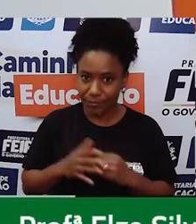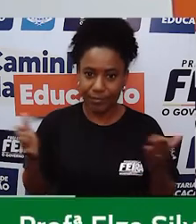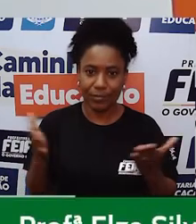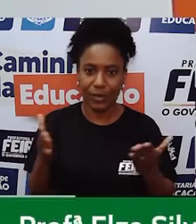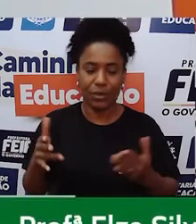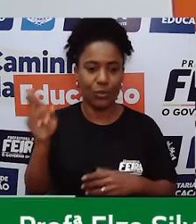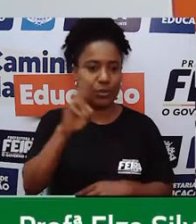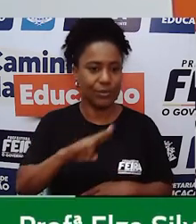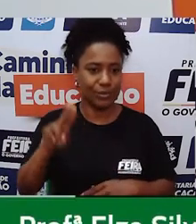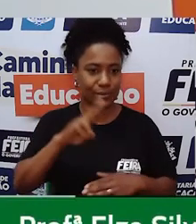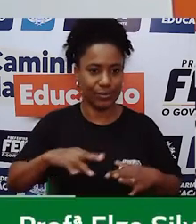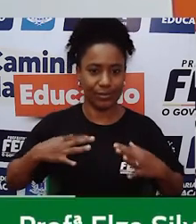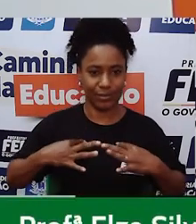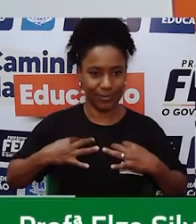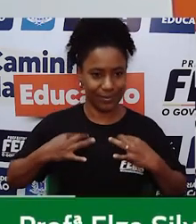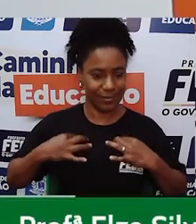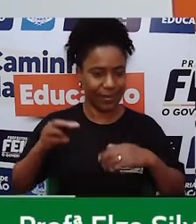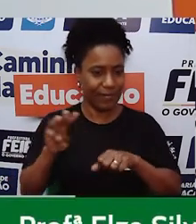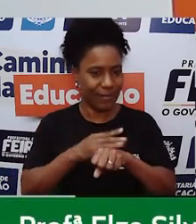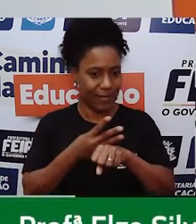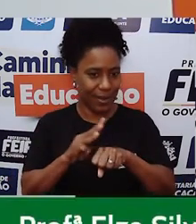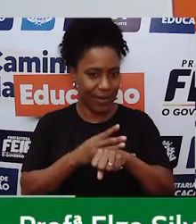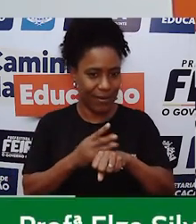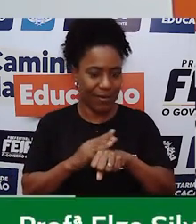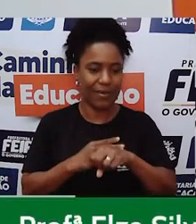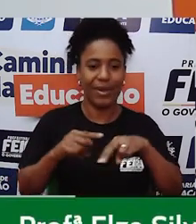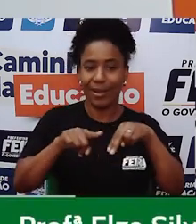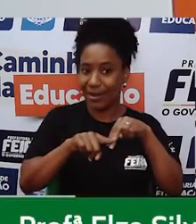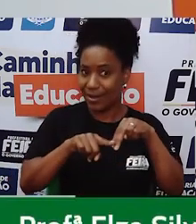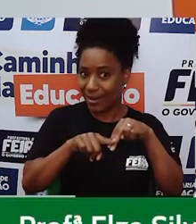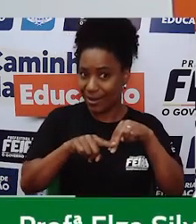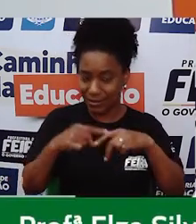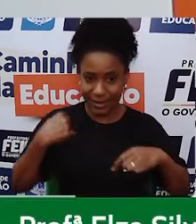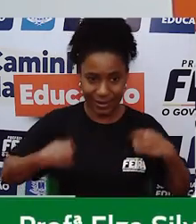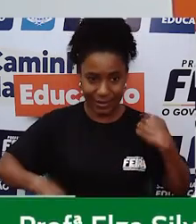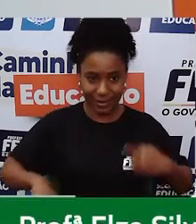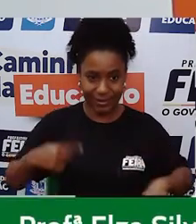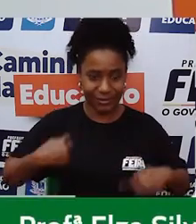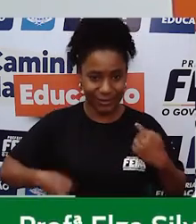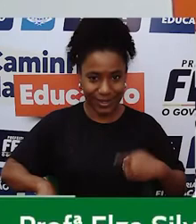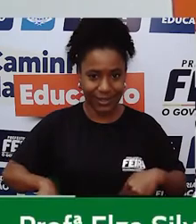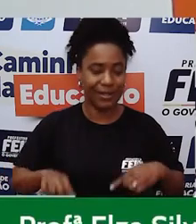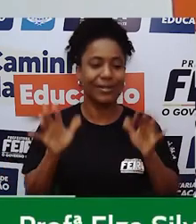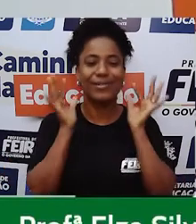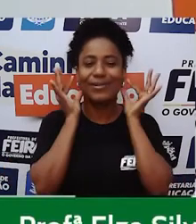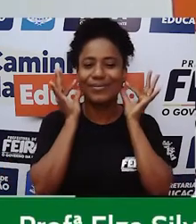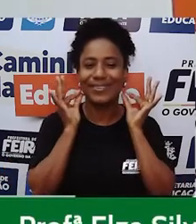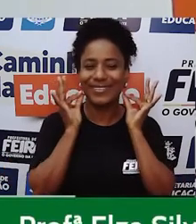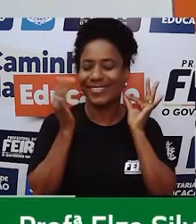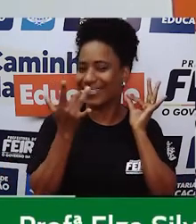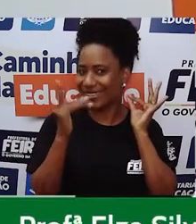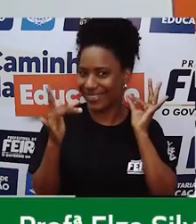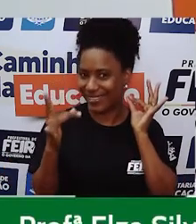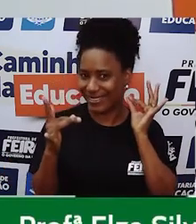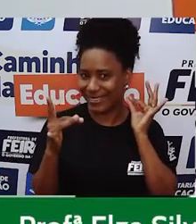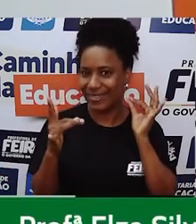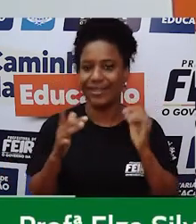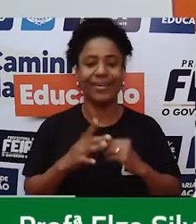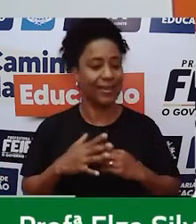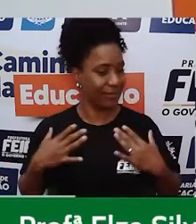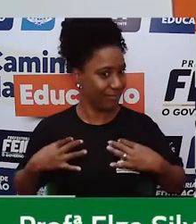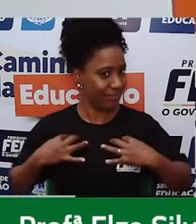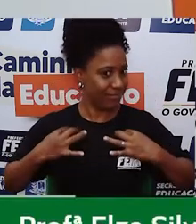uma blusa de cor marrom e calças listradas com brincos dourados e o guardapó